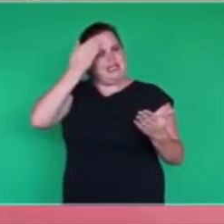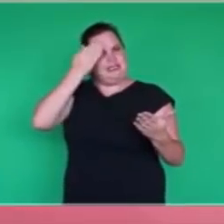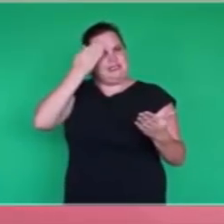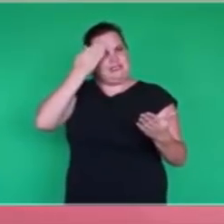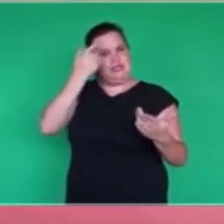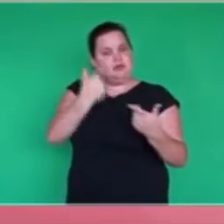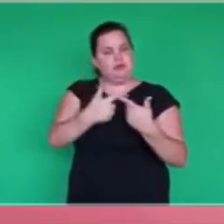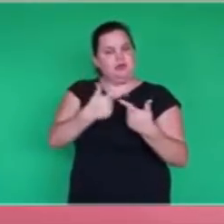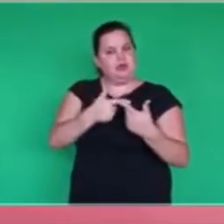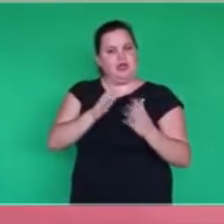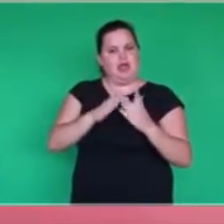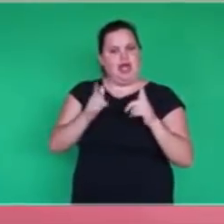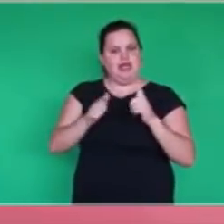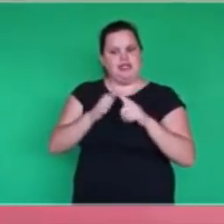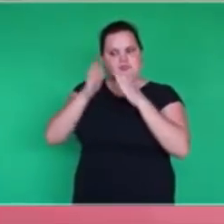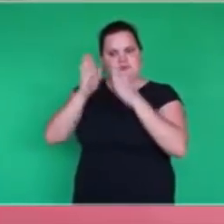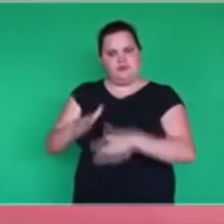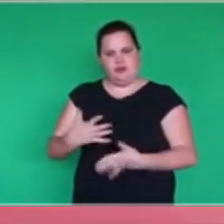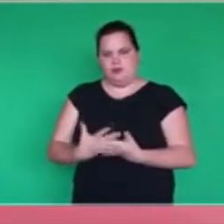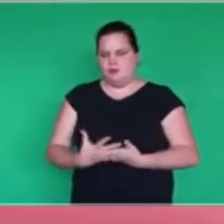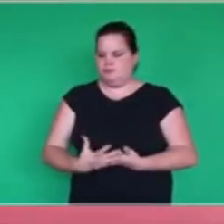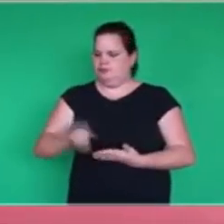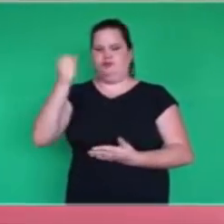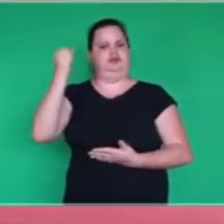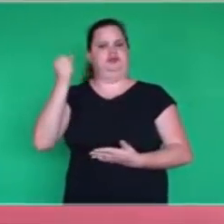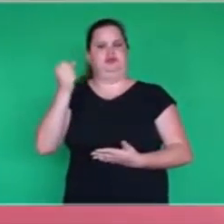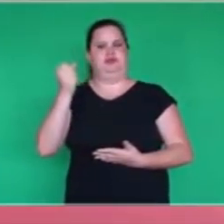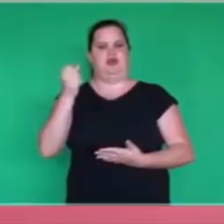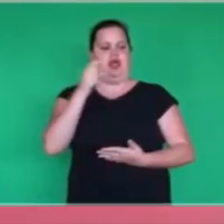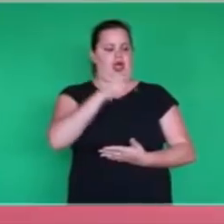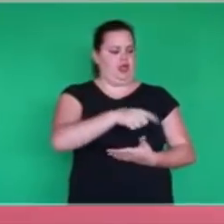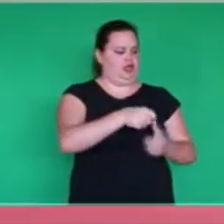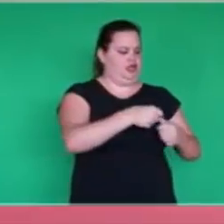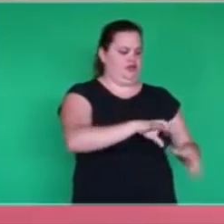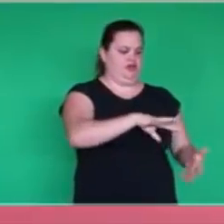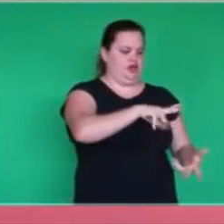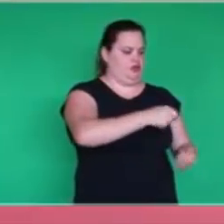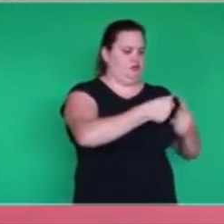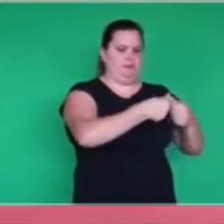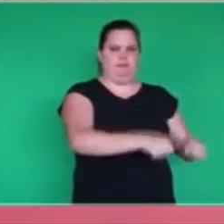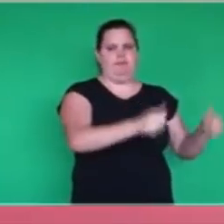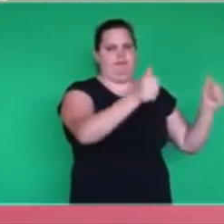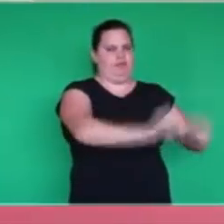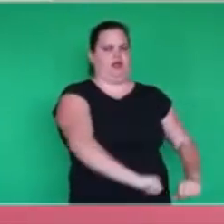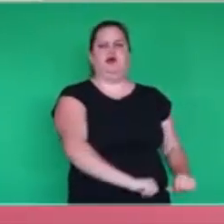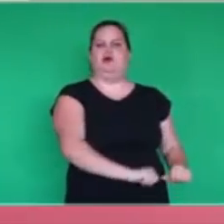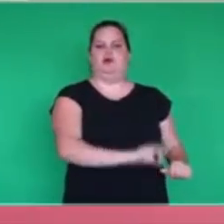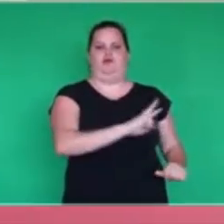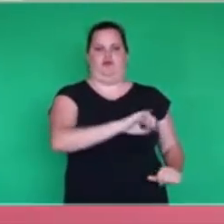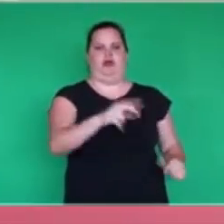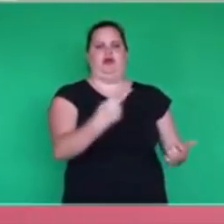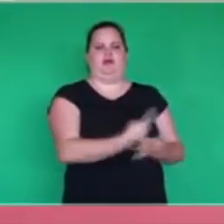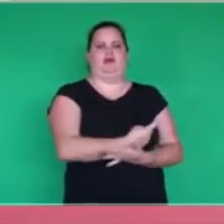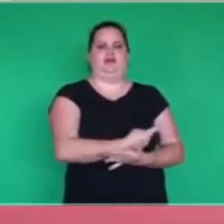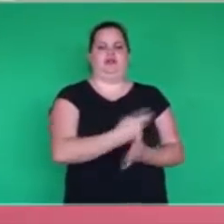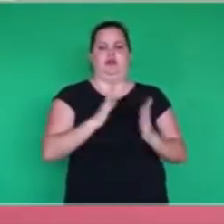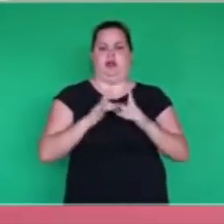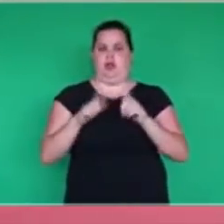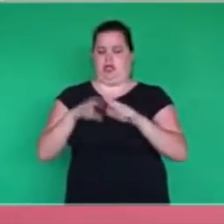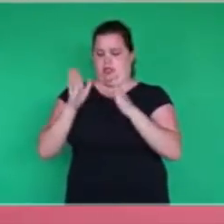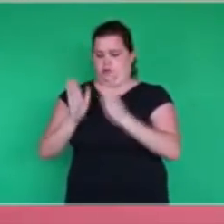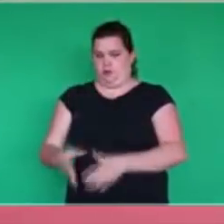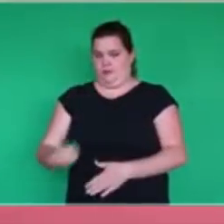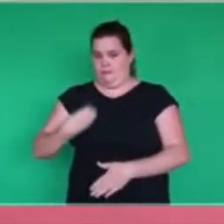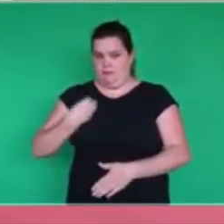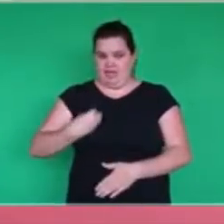for, já tudo vai desencadear no que se chama a grande tribulação. A igreja não estará presente.